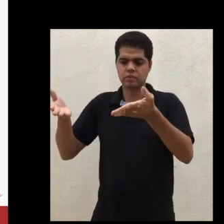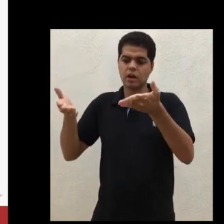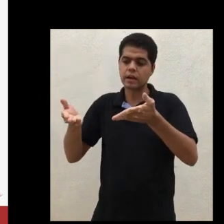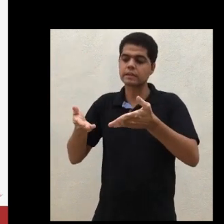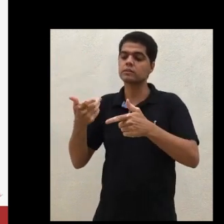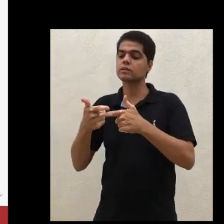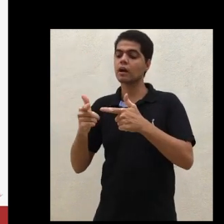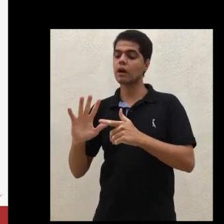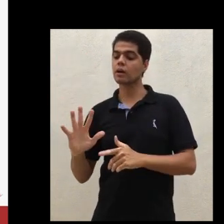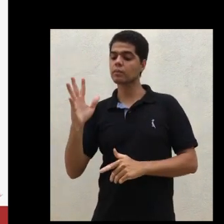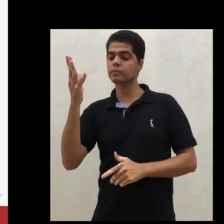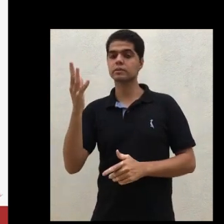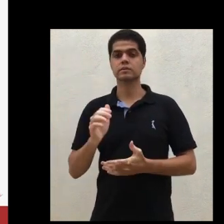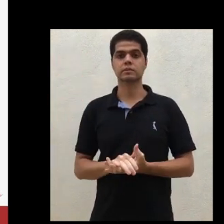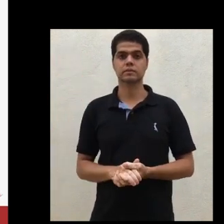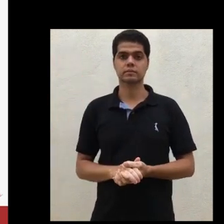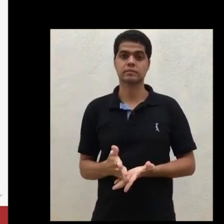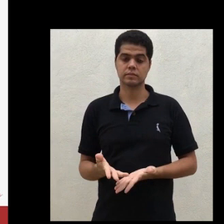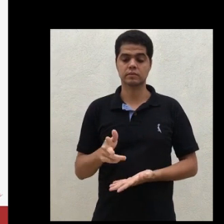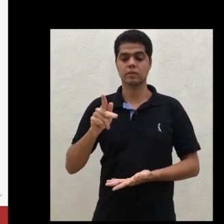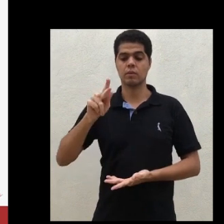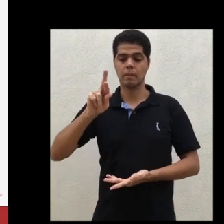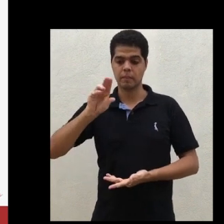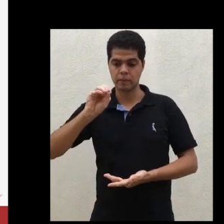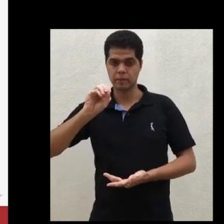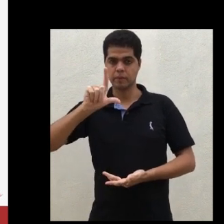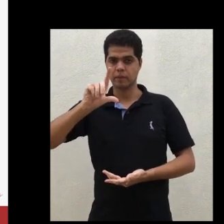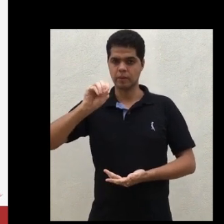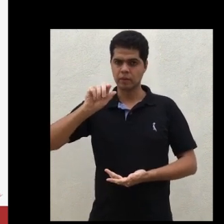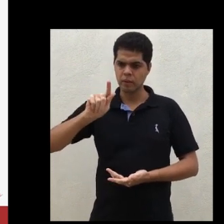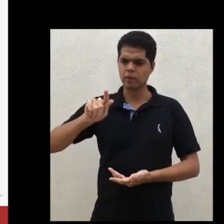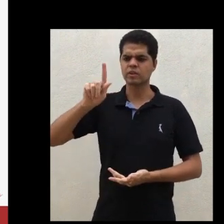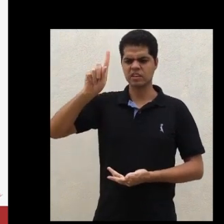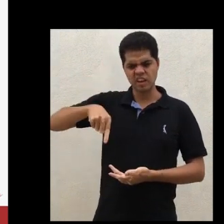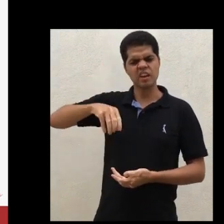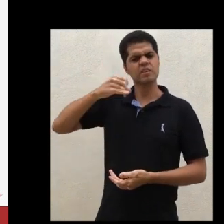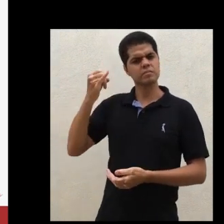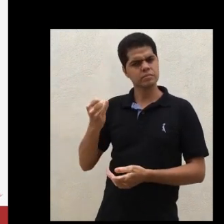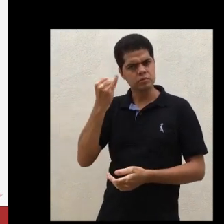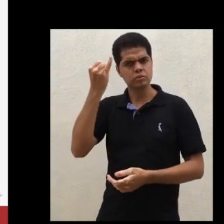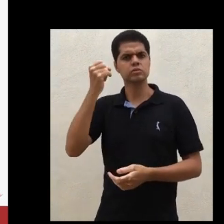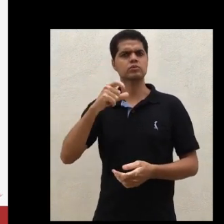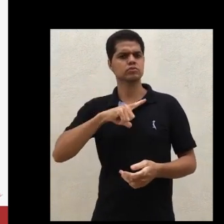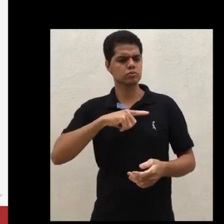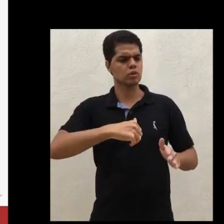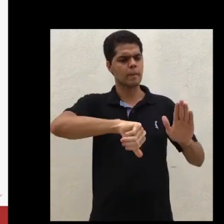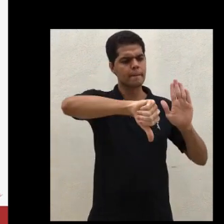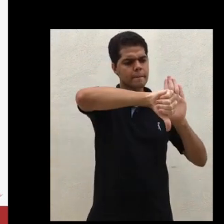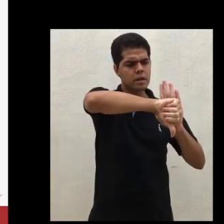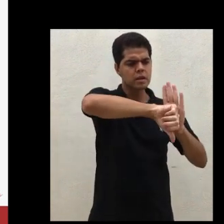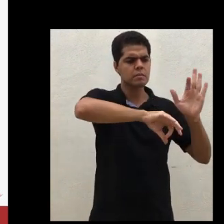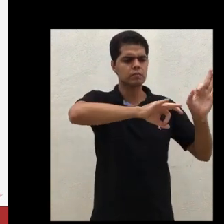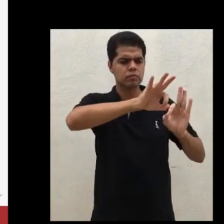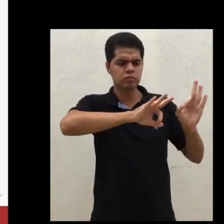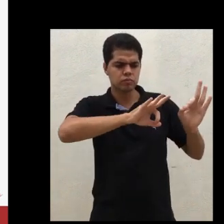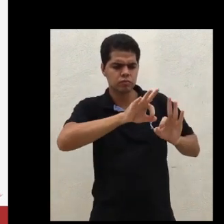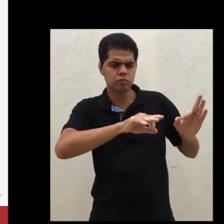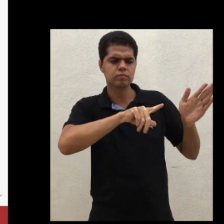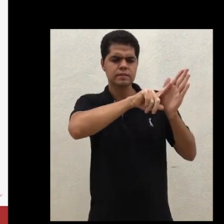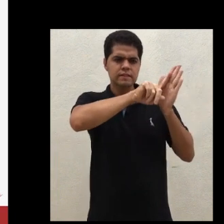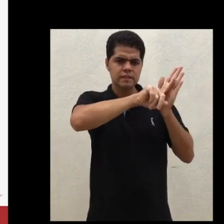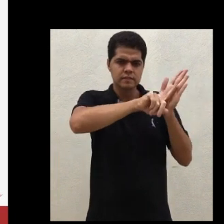com aquela situação. Tá? Então, o Prolog é extremamente importante. É usado para resolver crime, é usado para